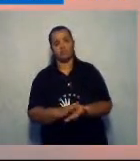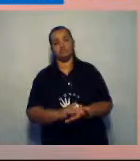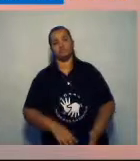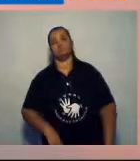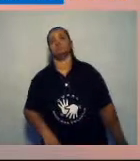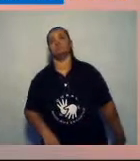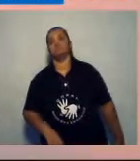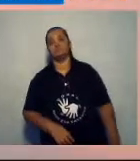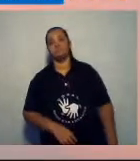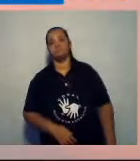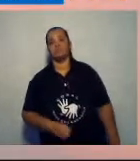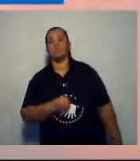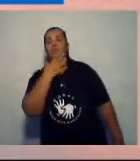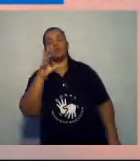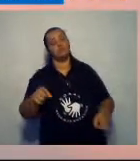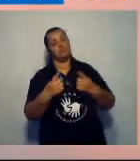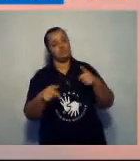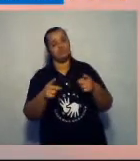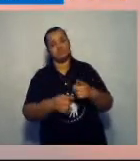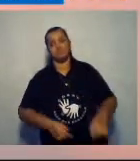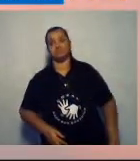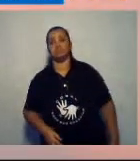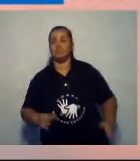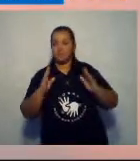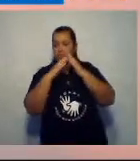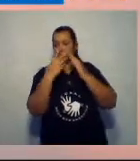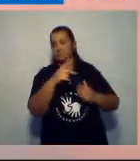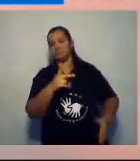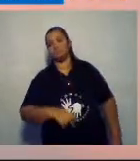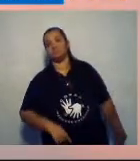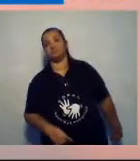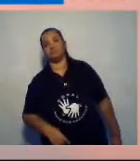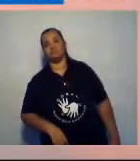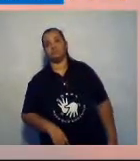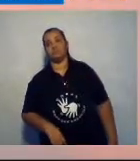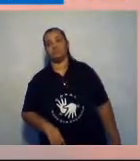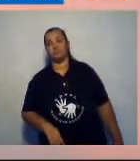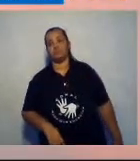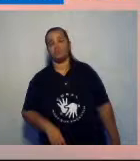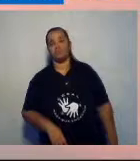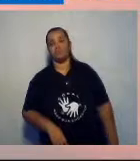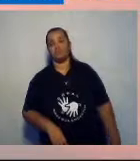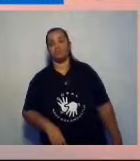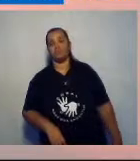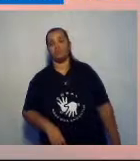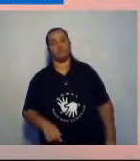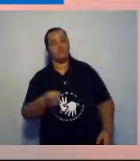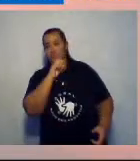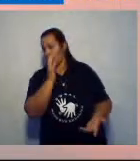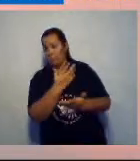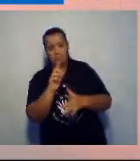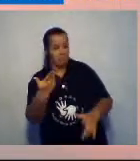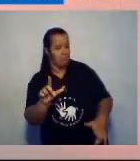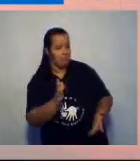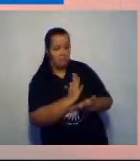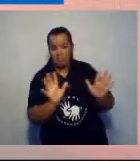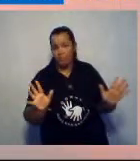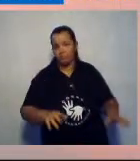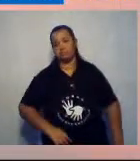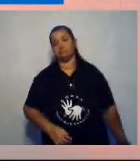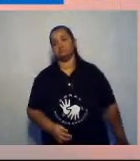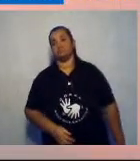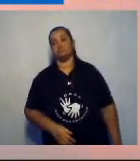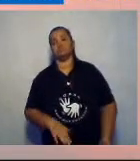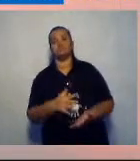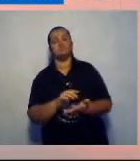Se deixar. Samba, pagode de qualidade aí faz na sua aí, casa, faz hein? Bate a galera botando pra quebrar, o frio já acabou por aqui, viu gente? Muito